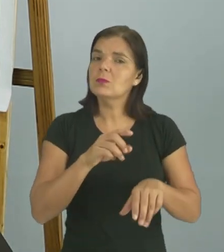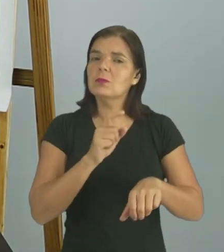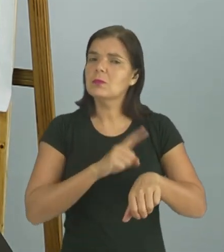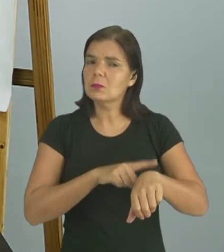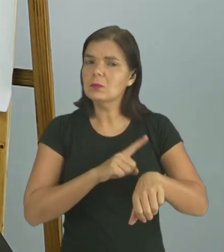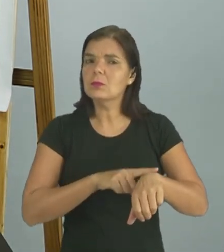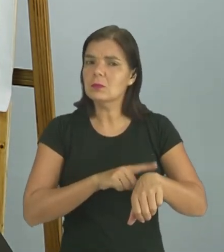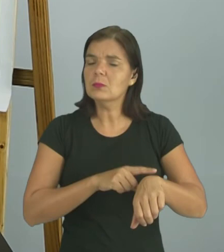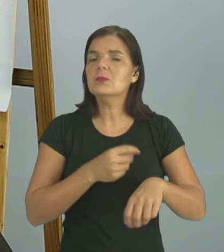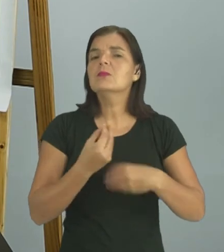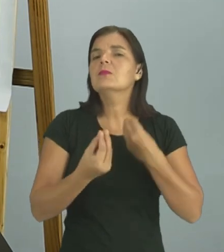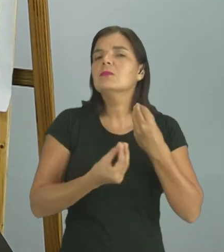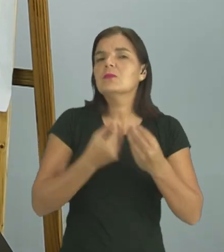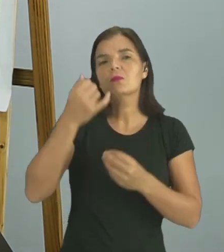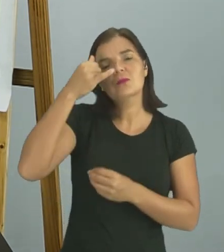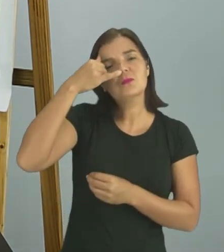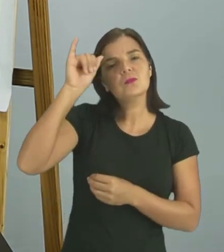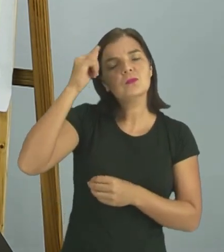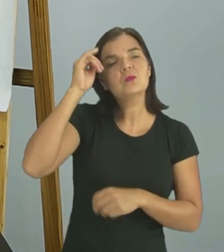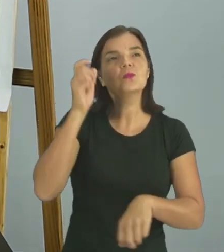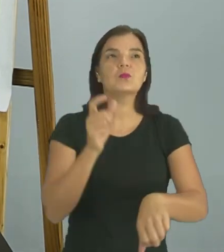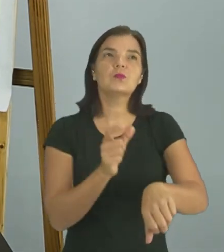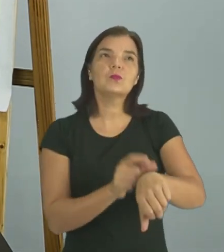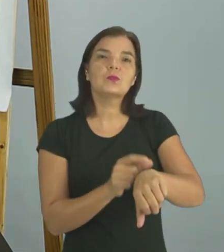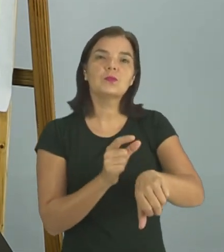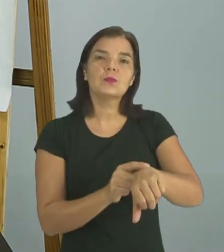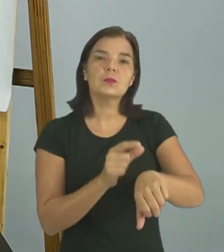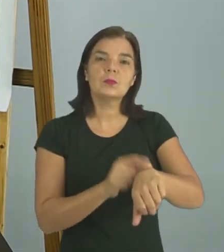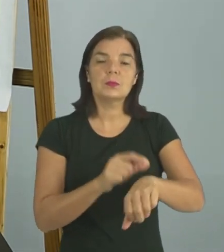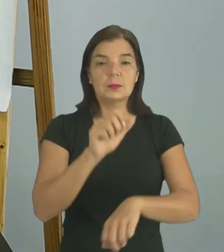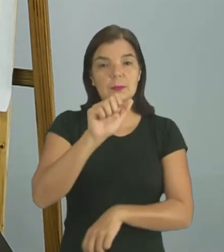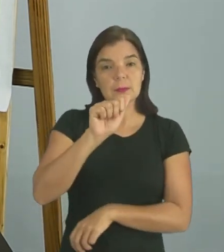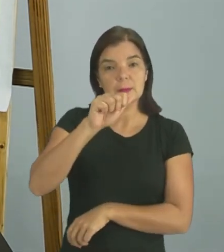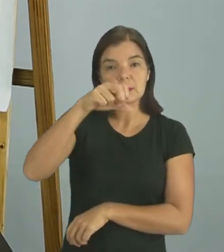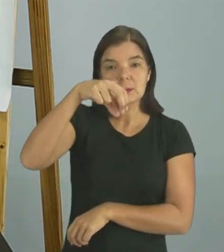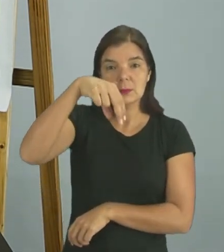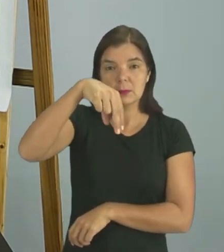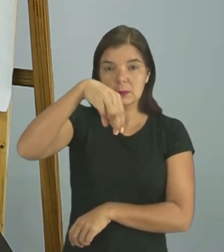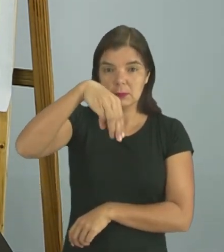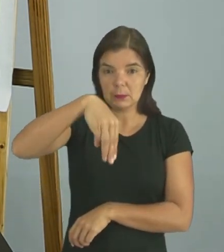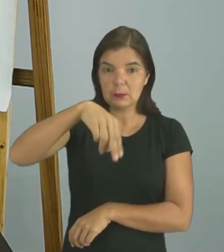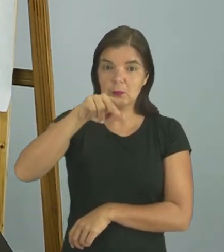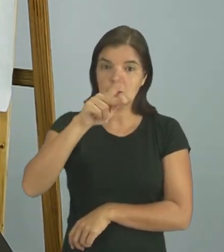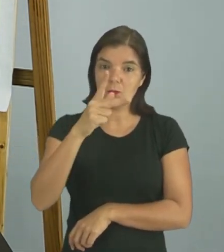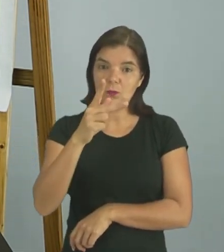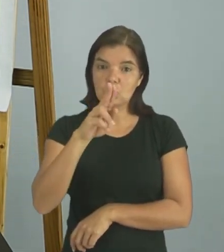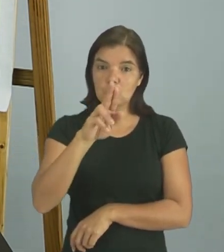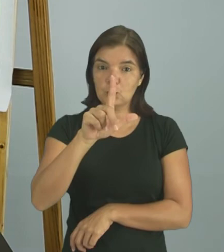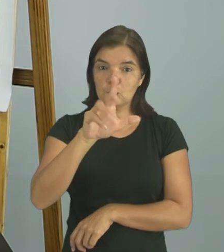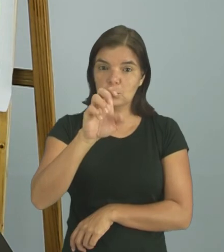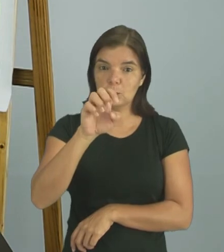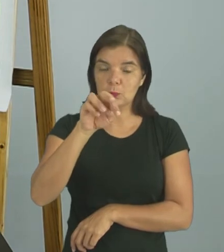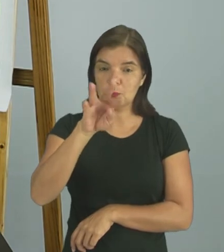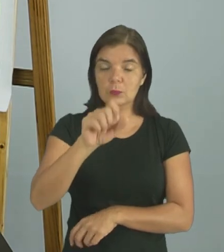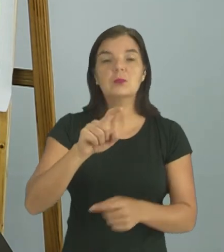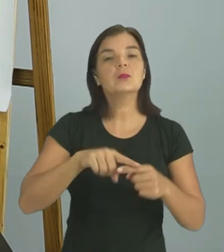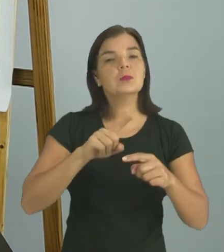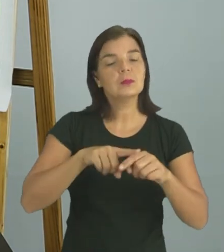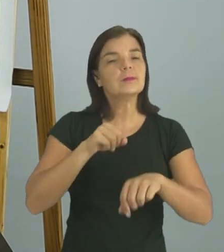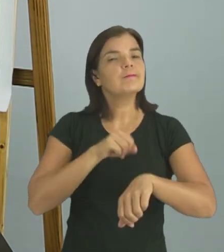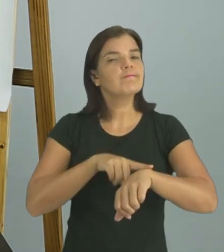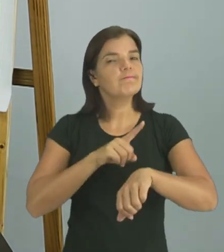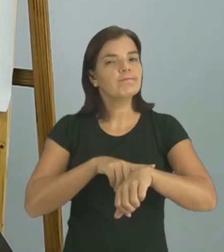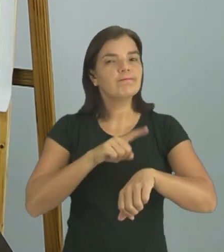ele inventou aqui o relógio chamado ampulheta, que mede a hora, o tempo de hora em